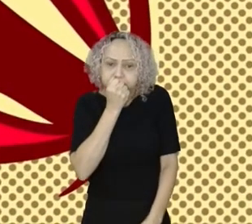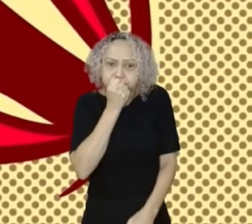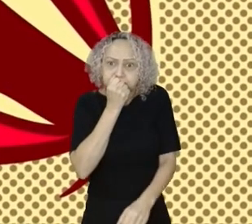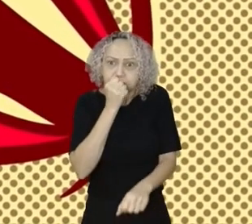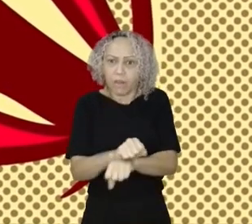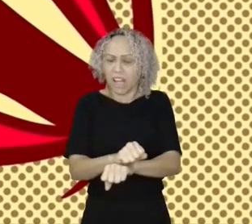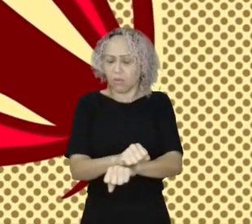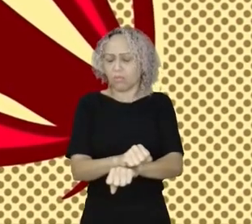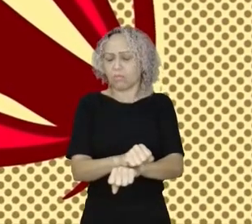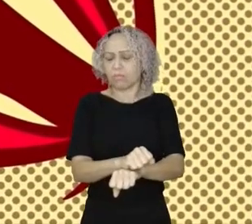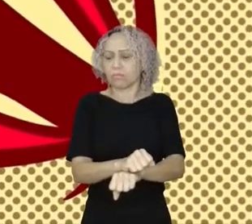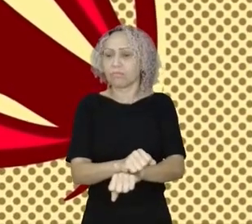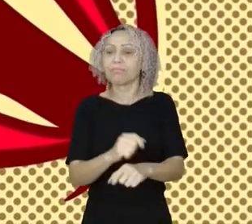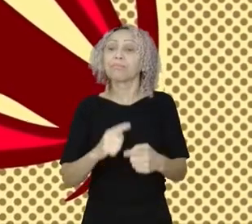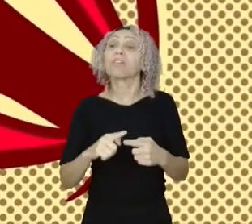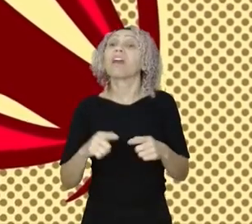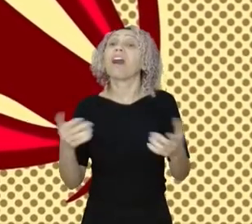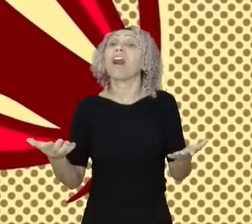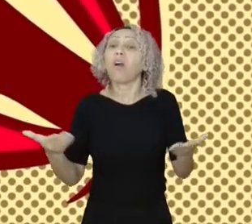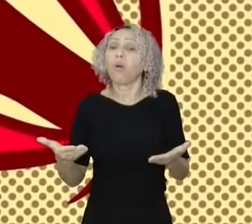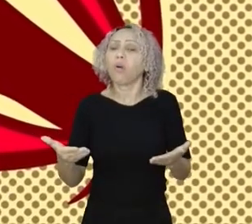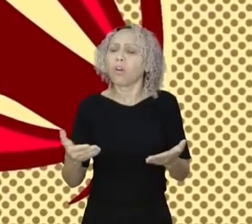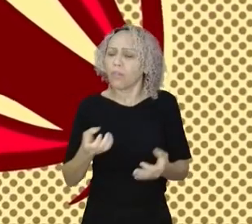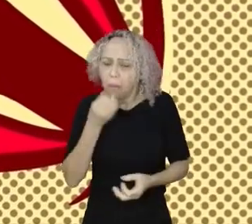agora eu vou falar.